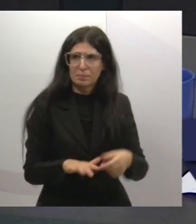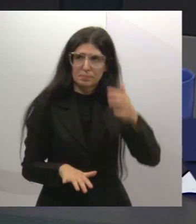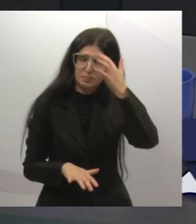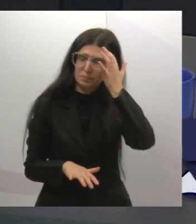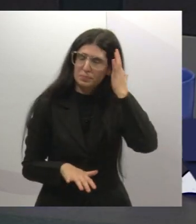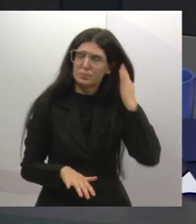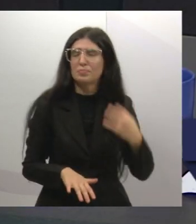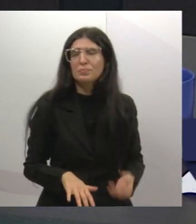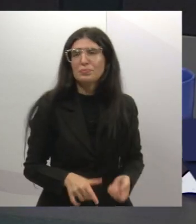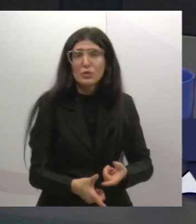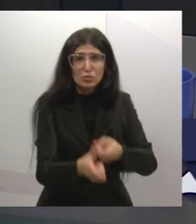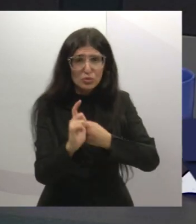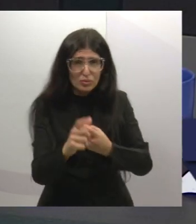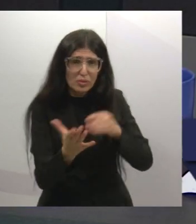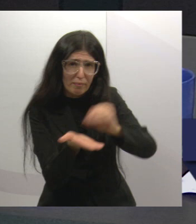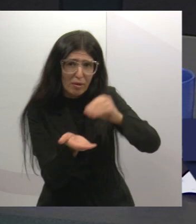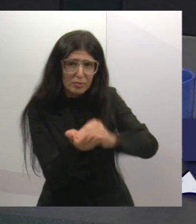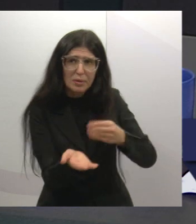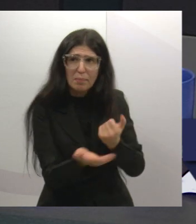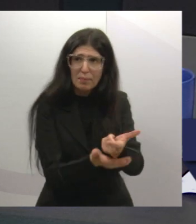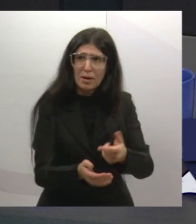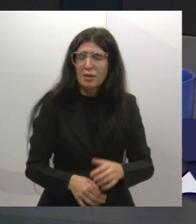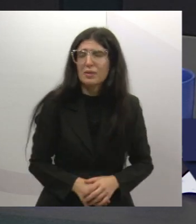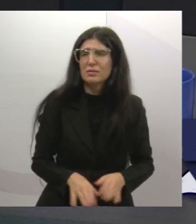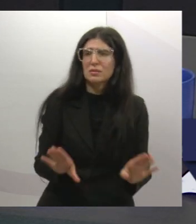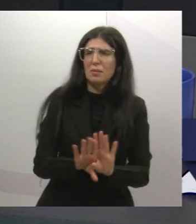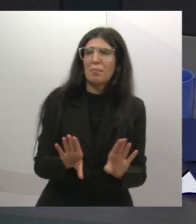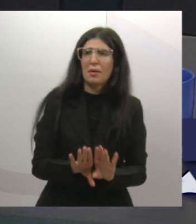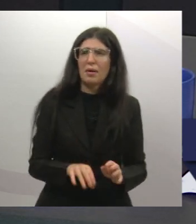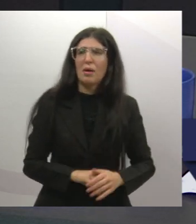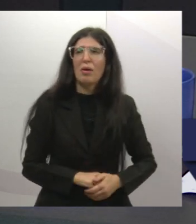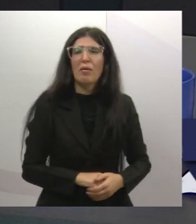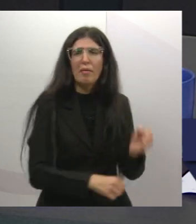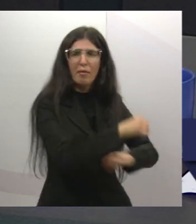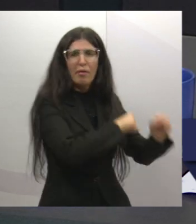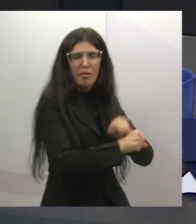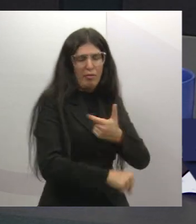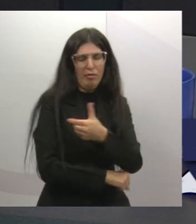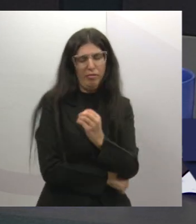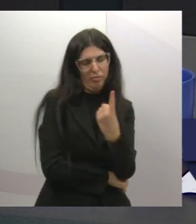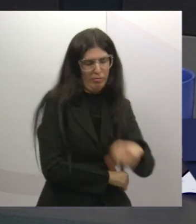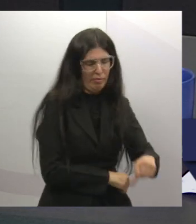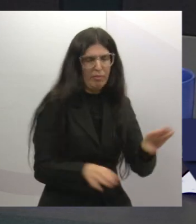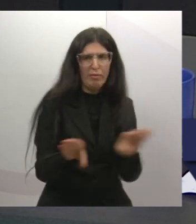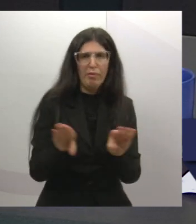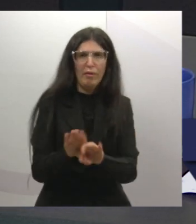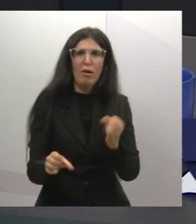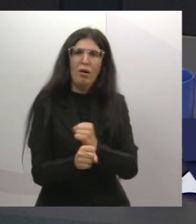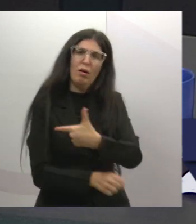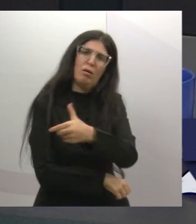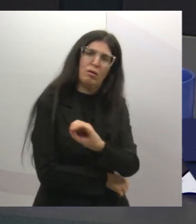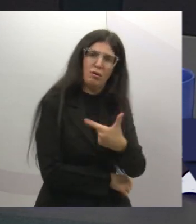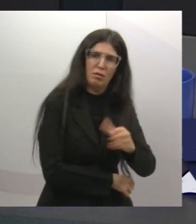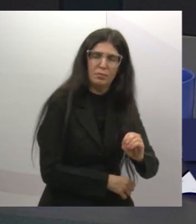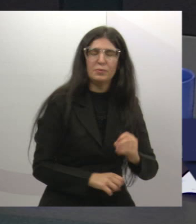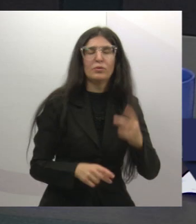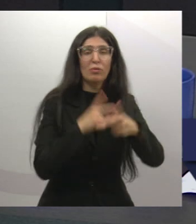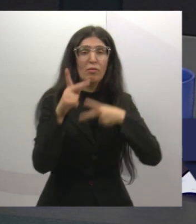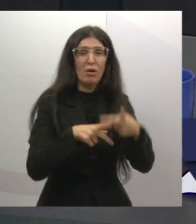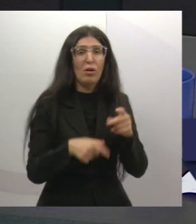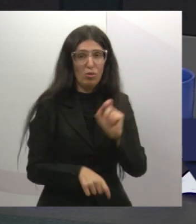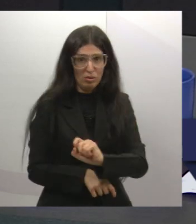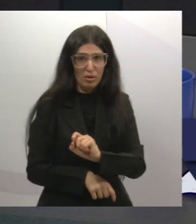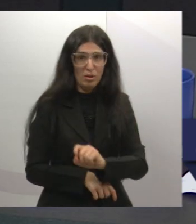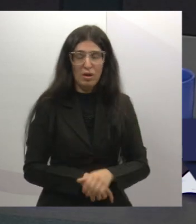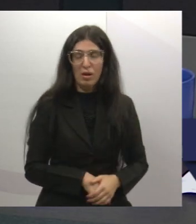dívidas e fez a relação 2019 e 2020. E na sua fala você